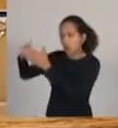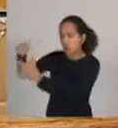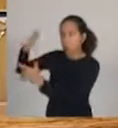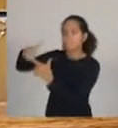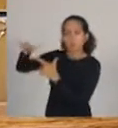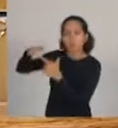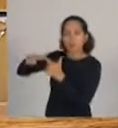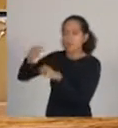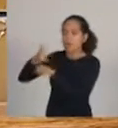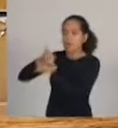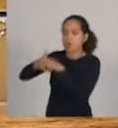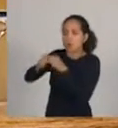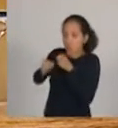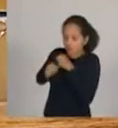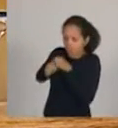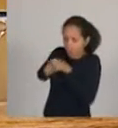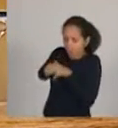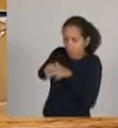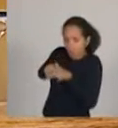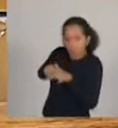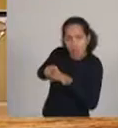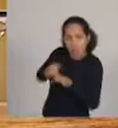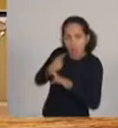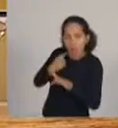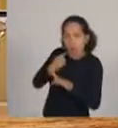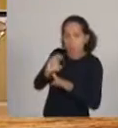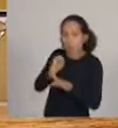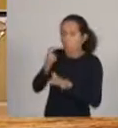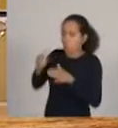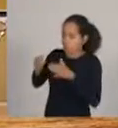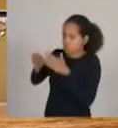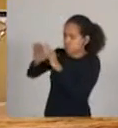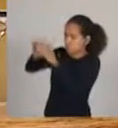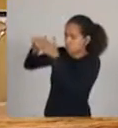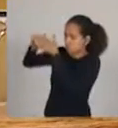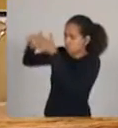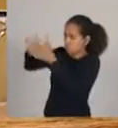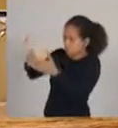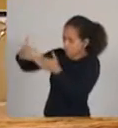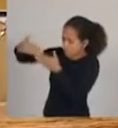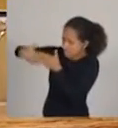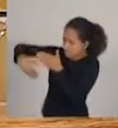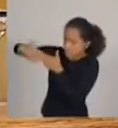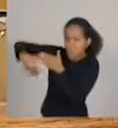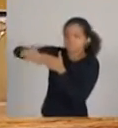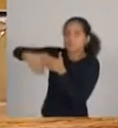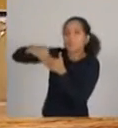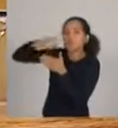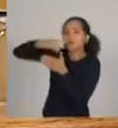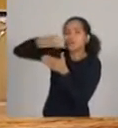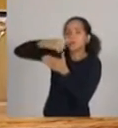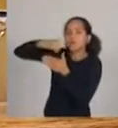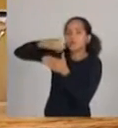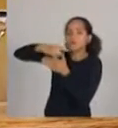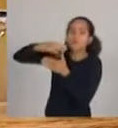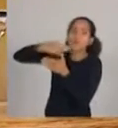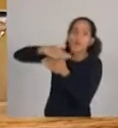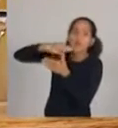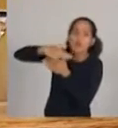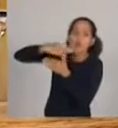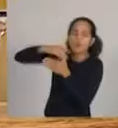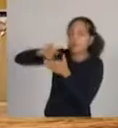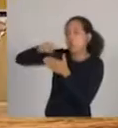vazamento de óleo, ou algum problema até mesmo no seu casco, ou algum problema que pode acontecer um